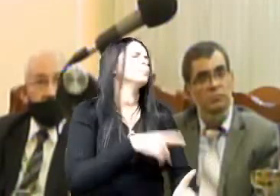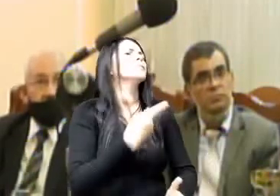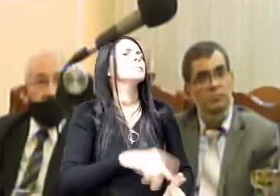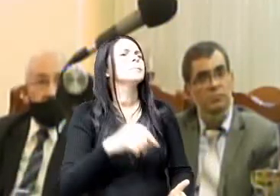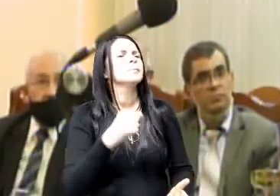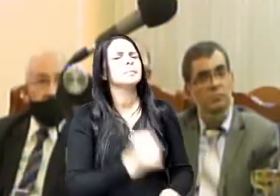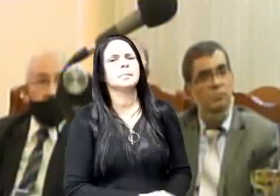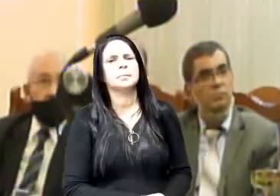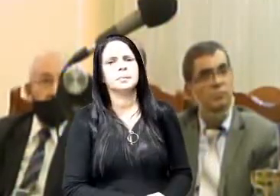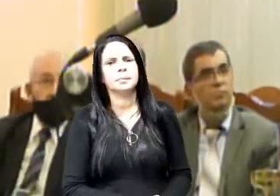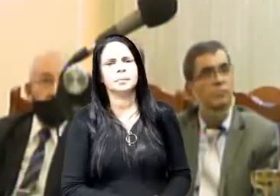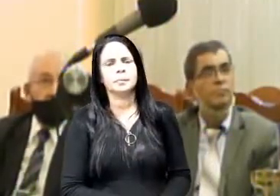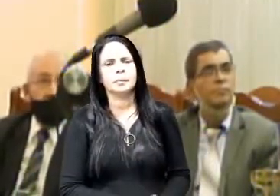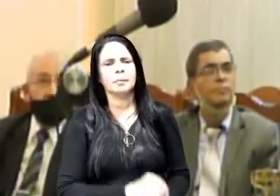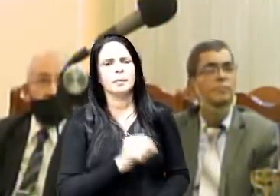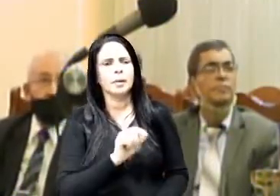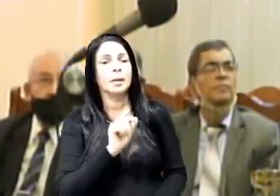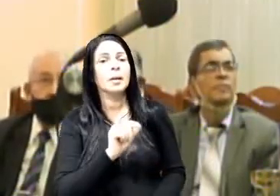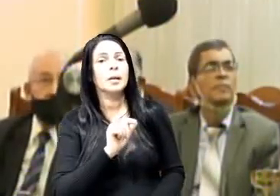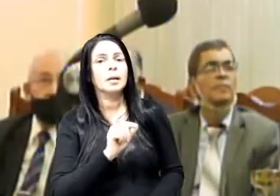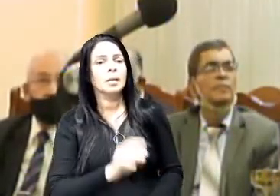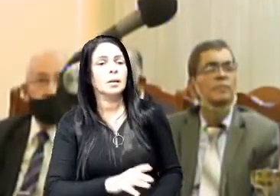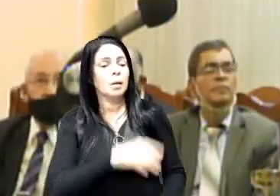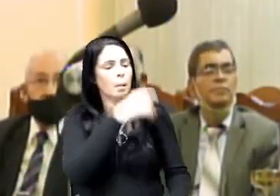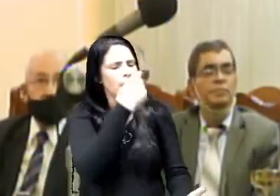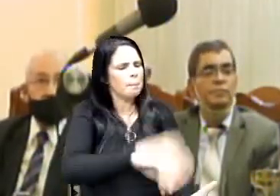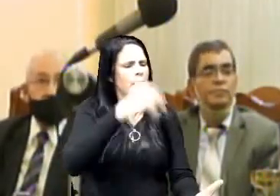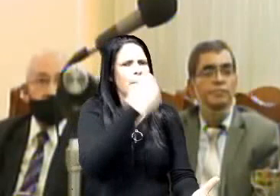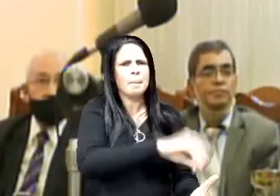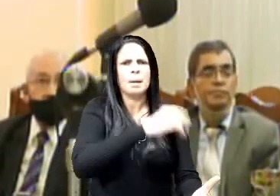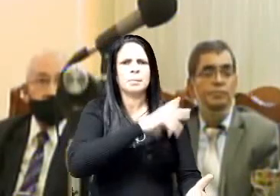Com vara, quem açoitava eram os romanos.